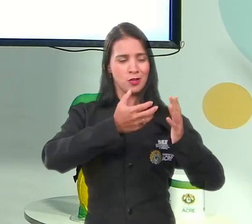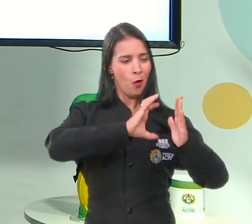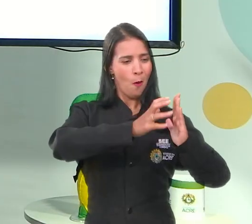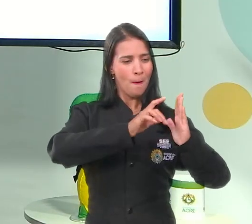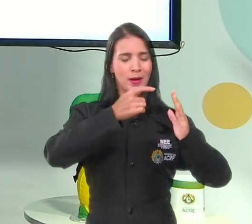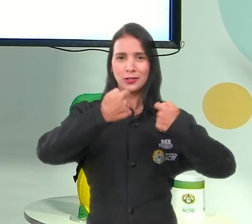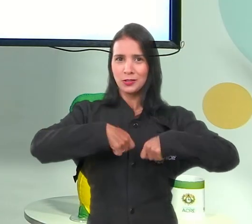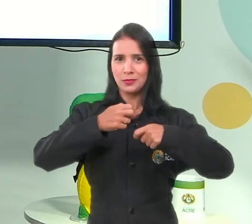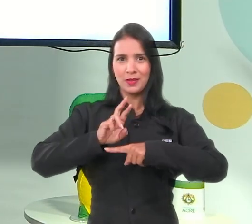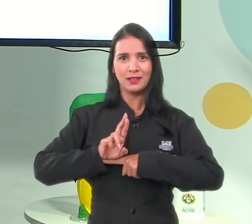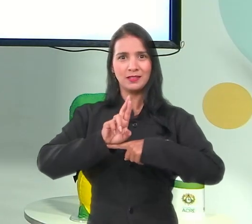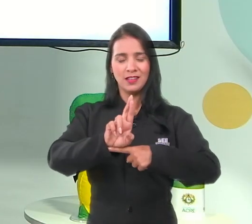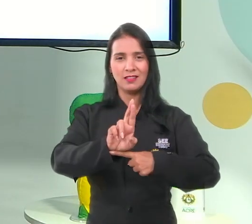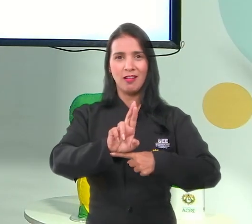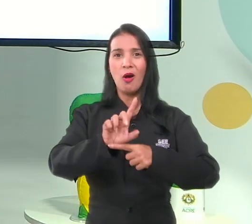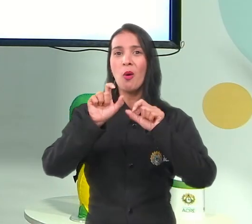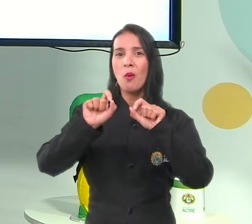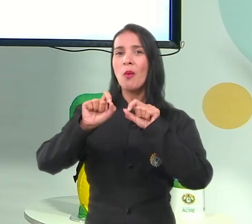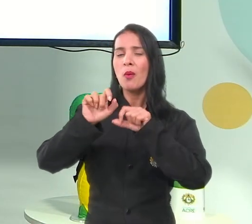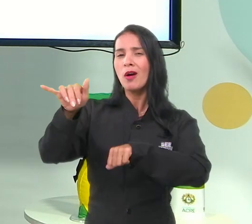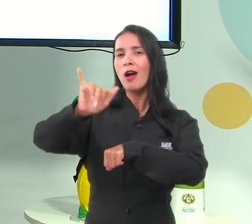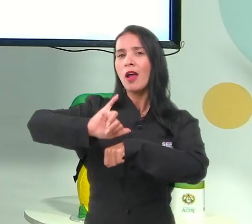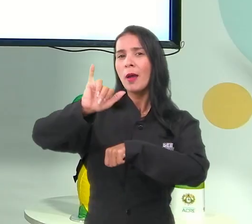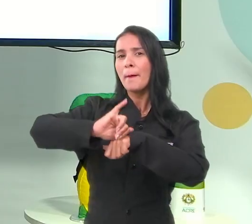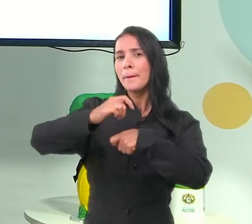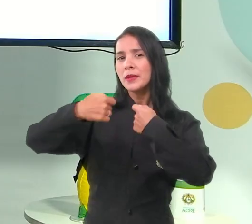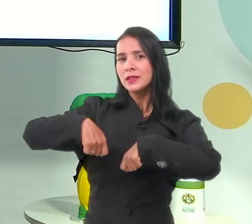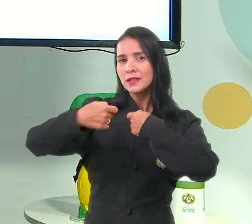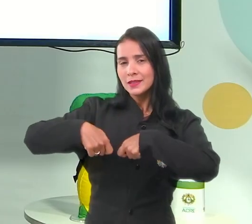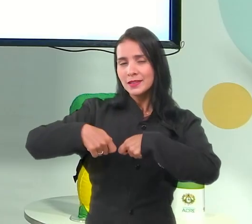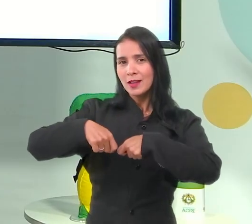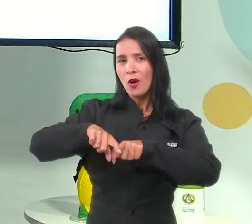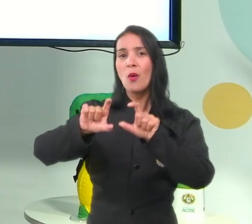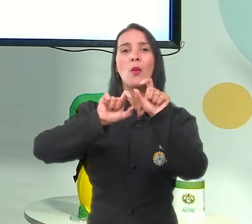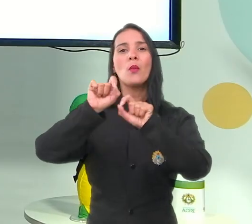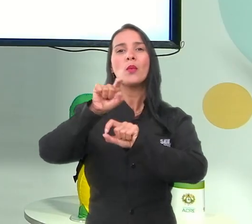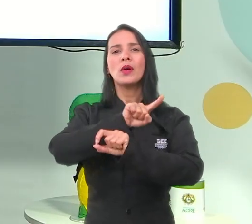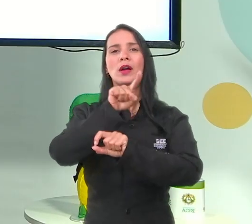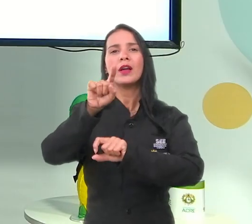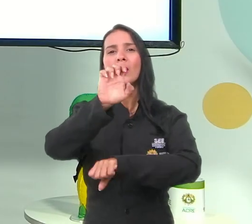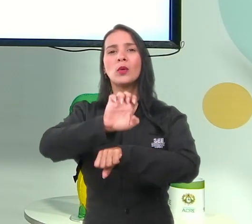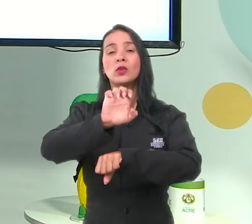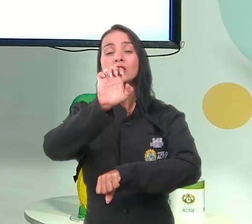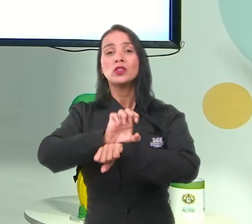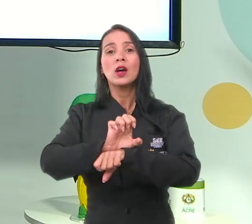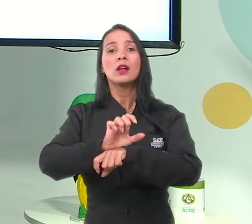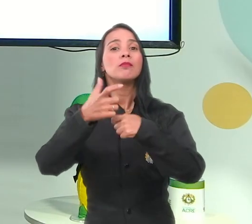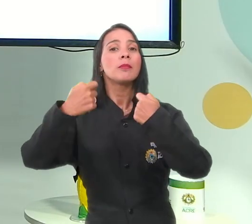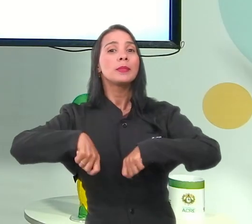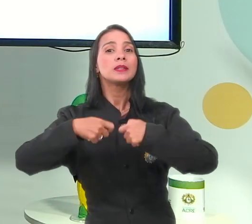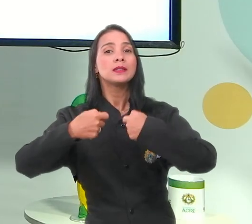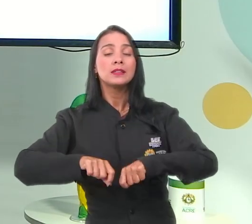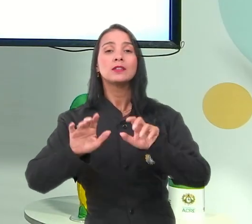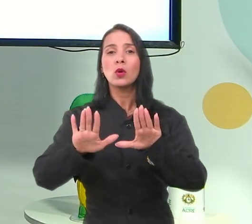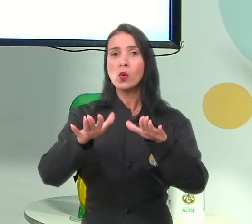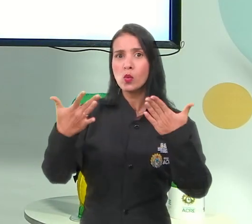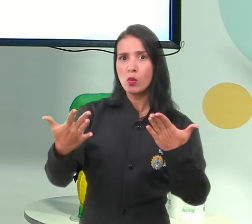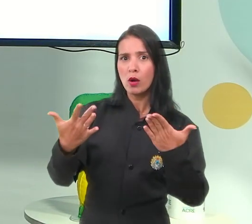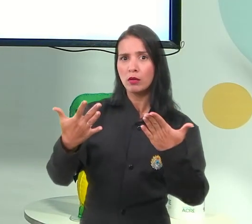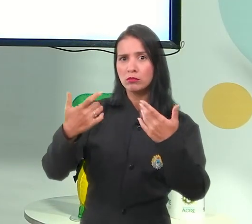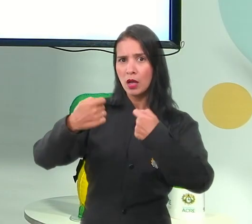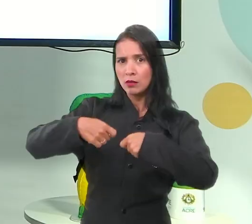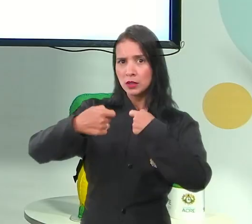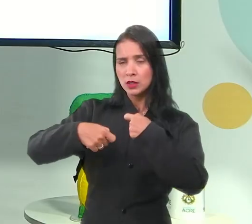Quais são as necessidades do seu estado? Qual é a necessidade do nosso país? Então, a partir